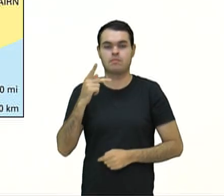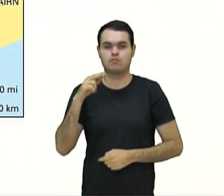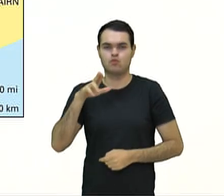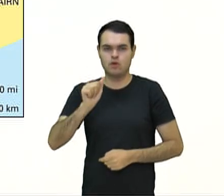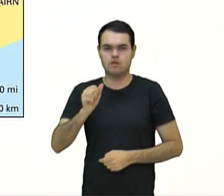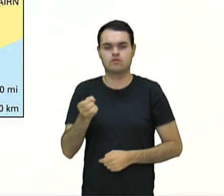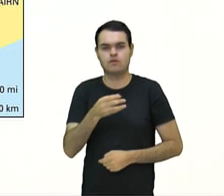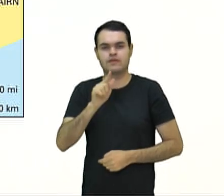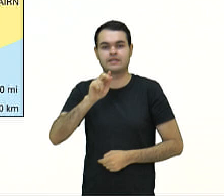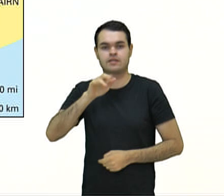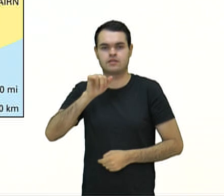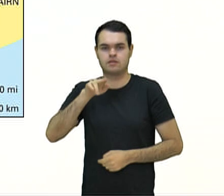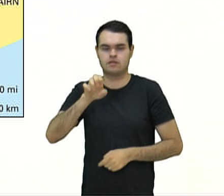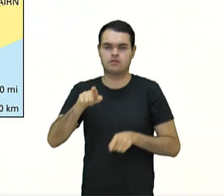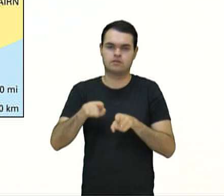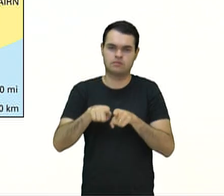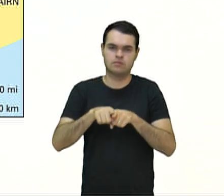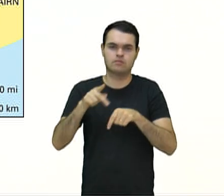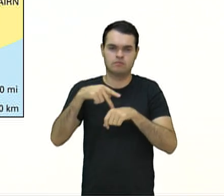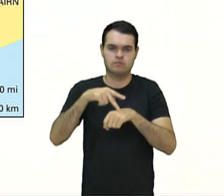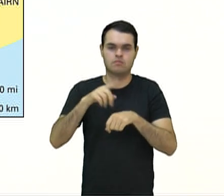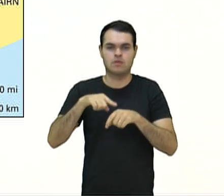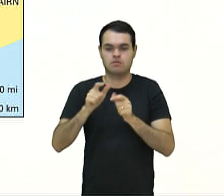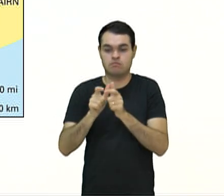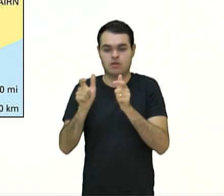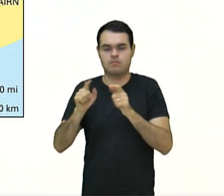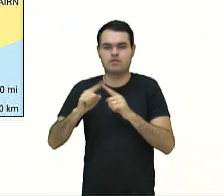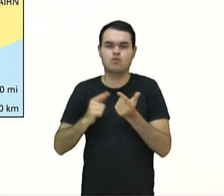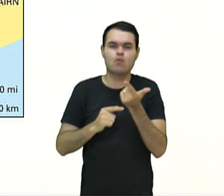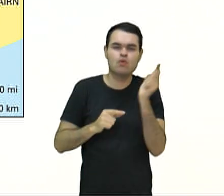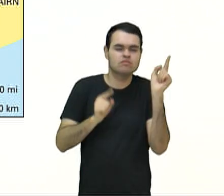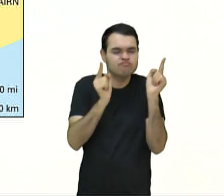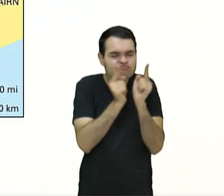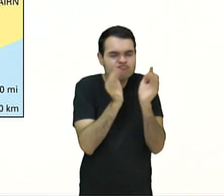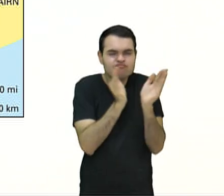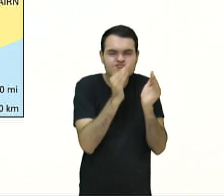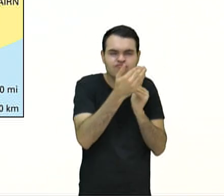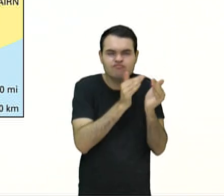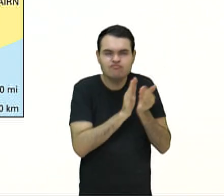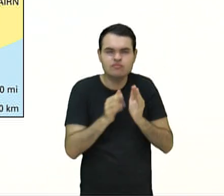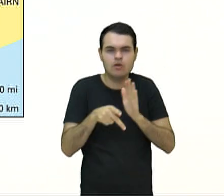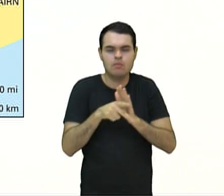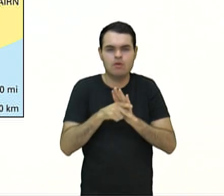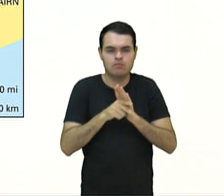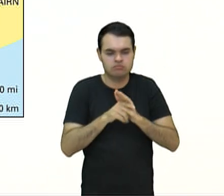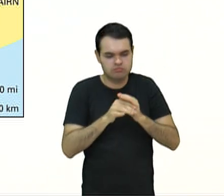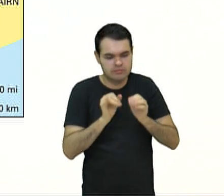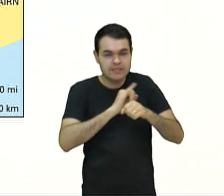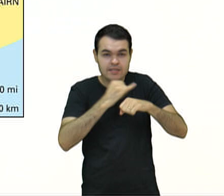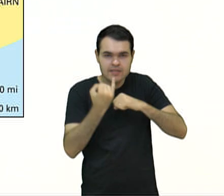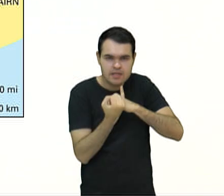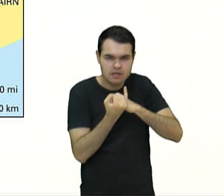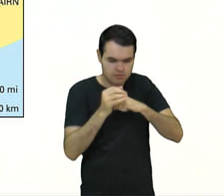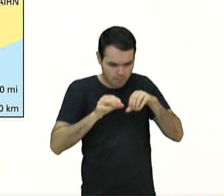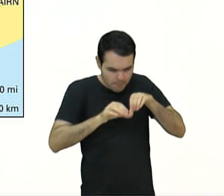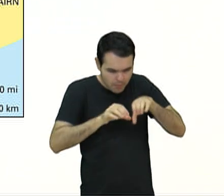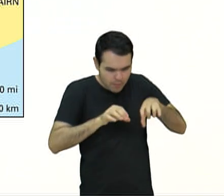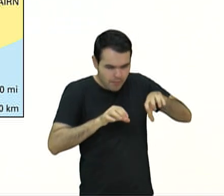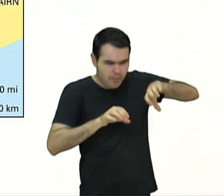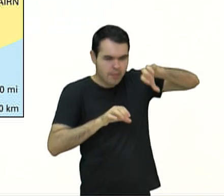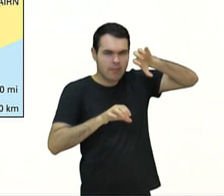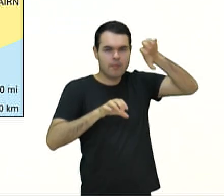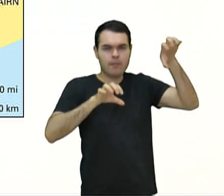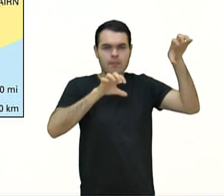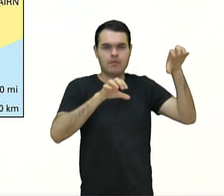tem um território um pouquinho maior, mas os demais países estão todos concentrados nesses arquipélagos. Tem um território